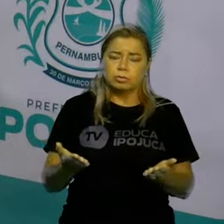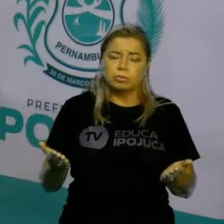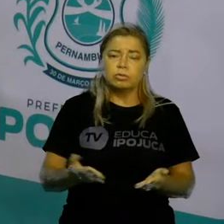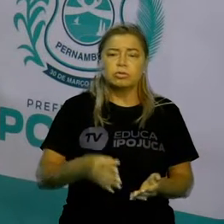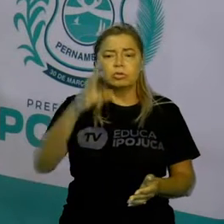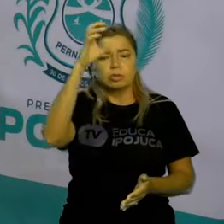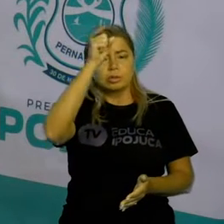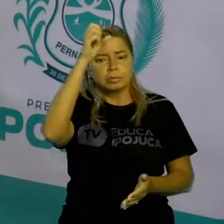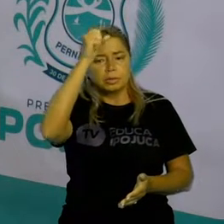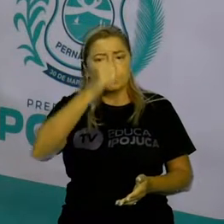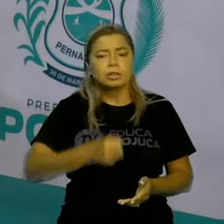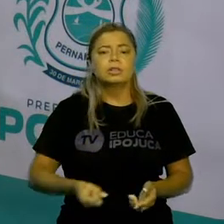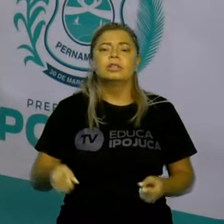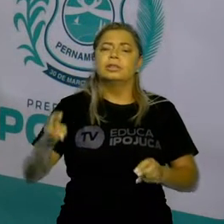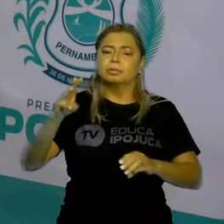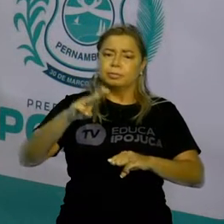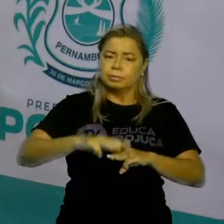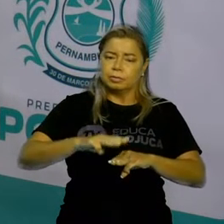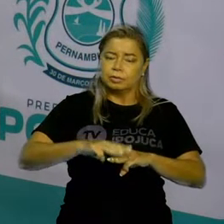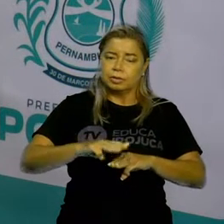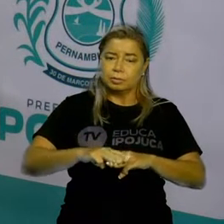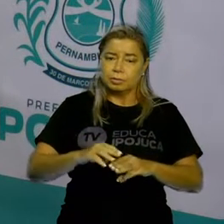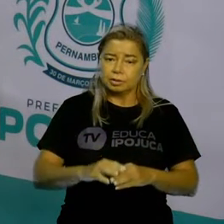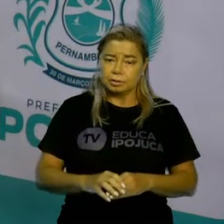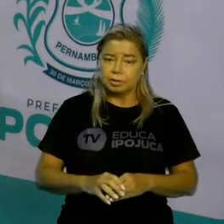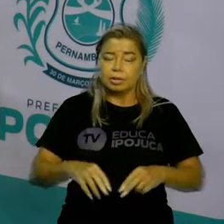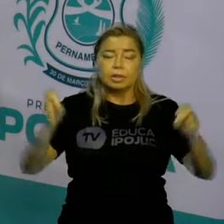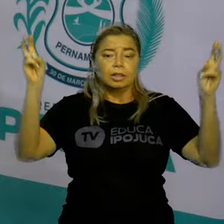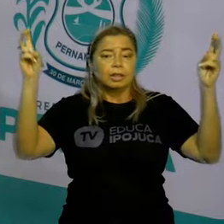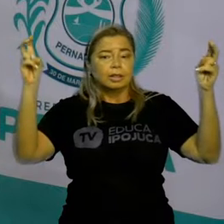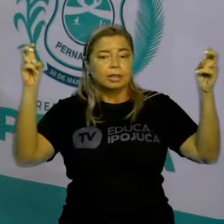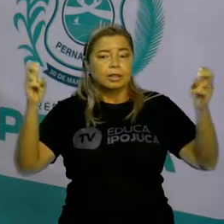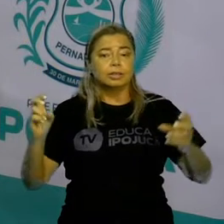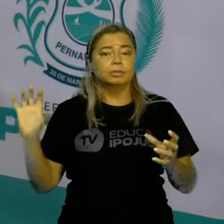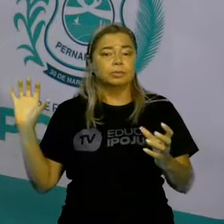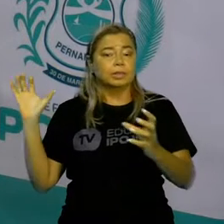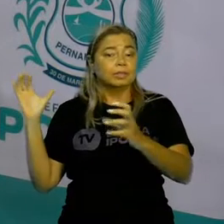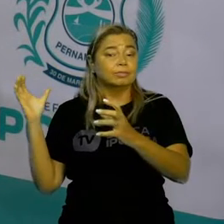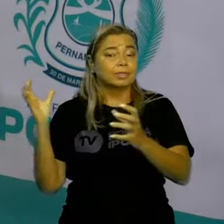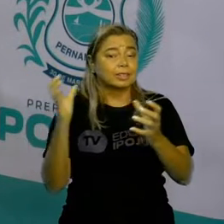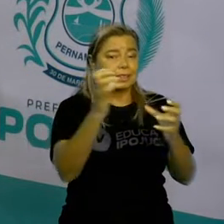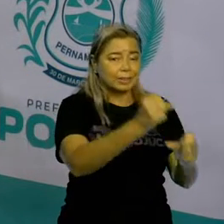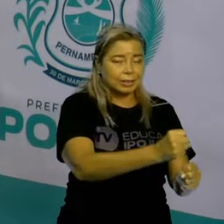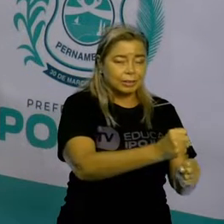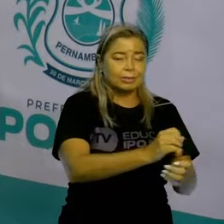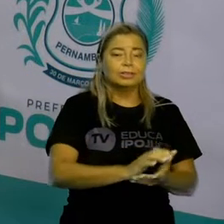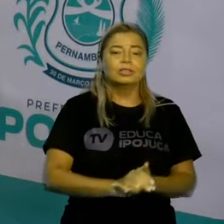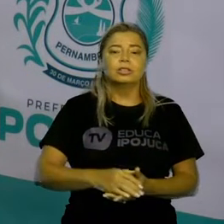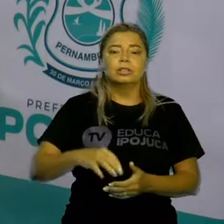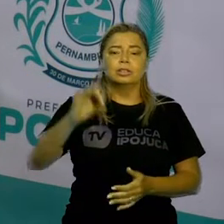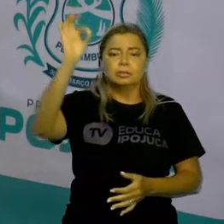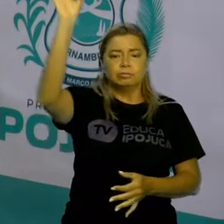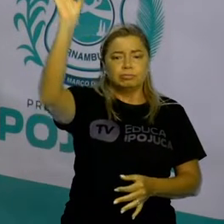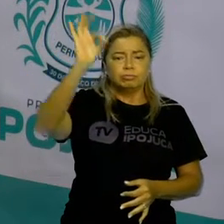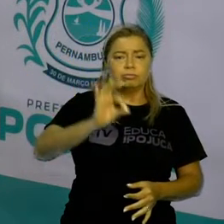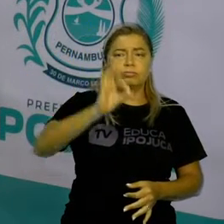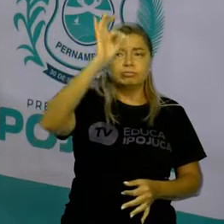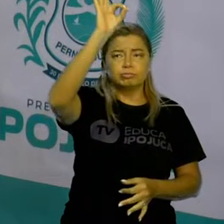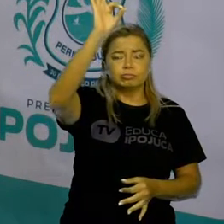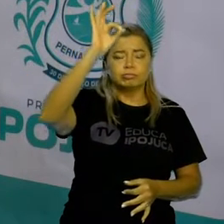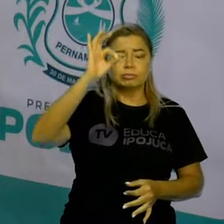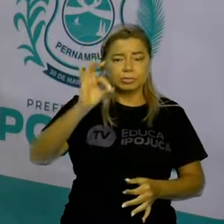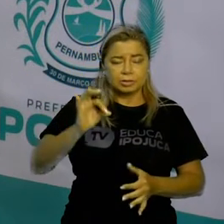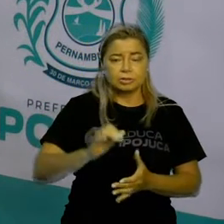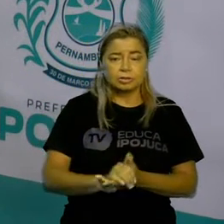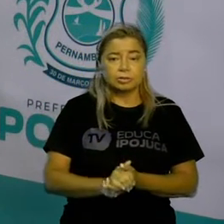é, hoje vamos falar sobre cálculos de porcentagem, beleza? Então, lembrando, na última